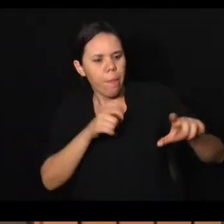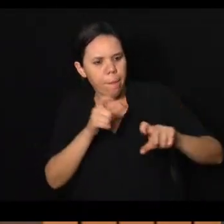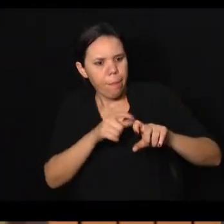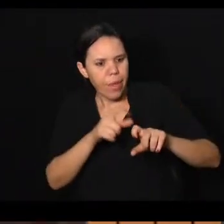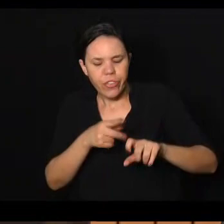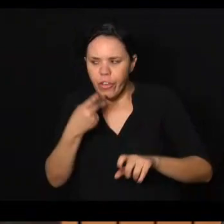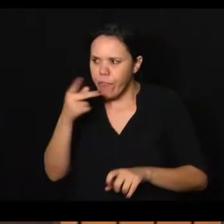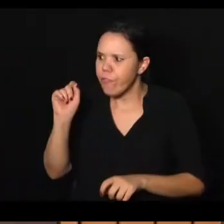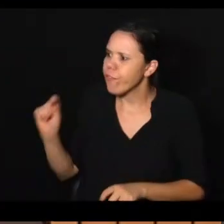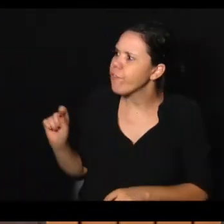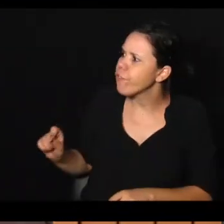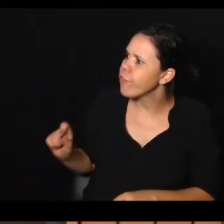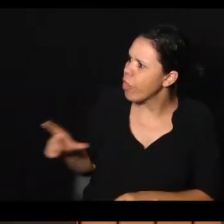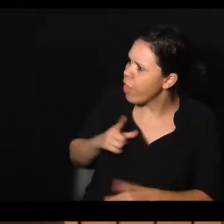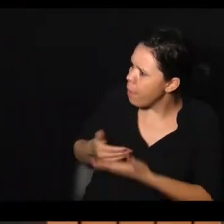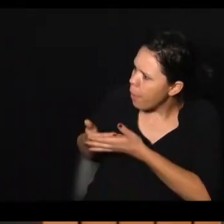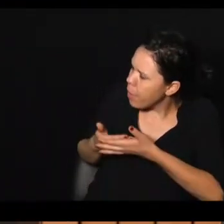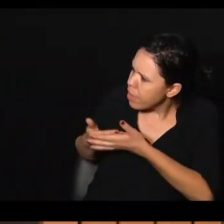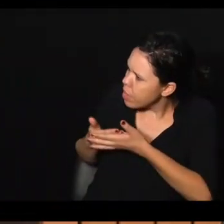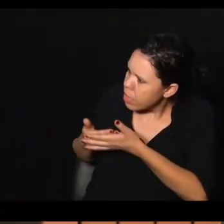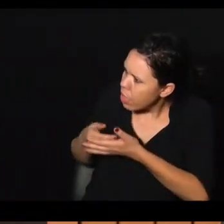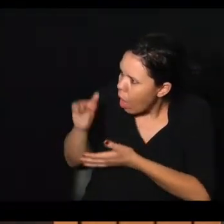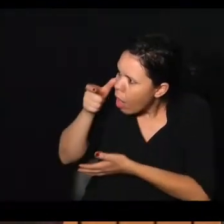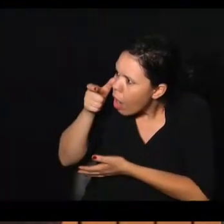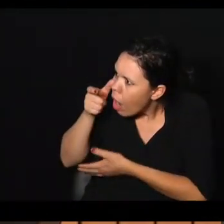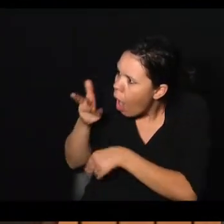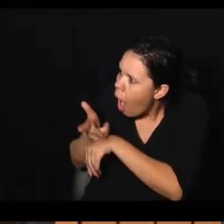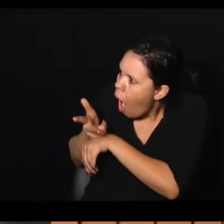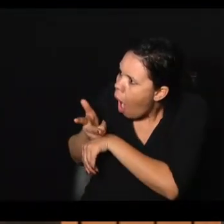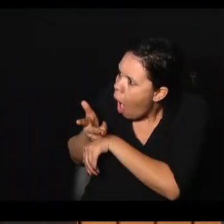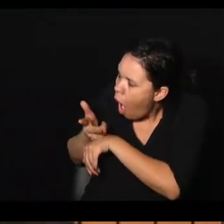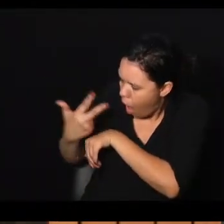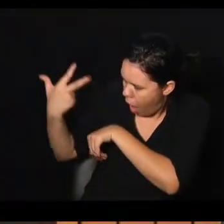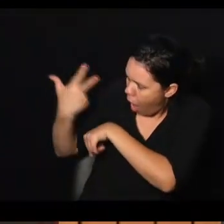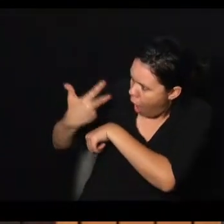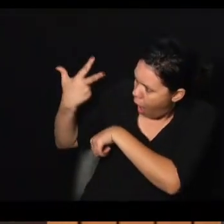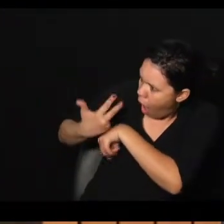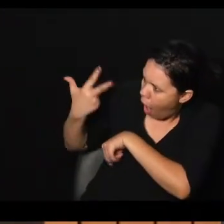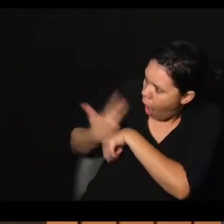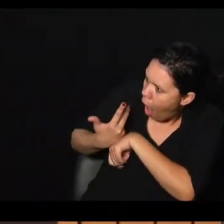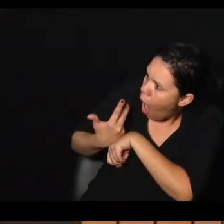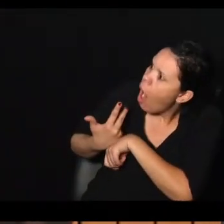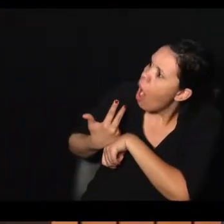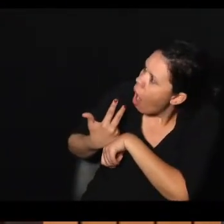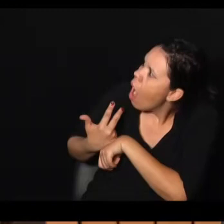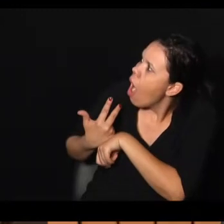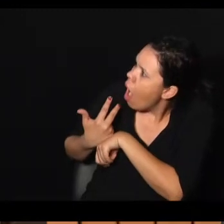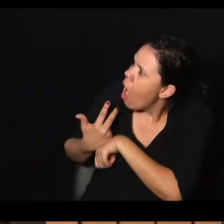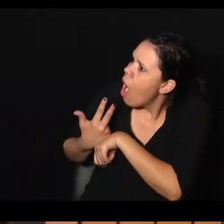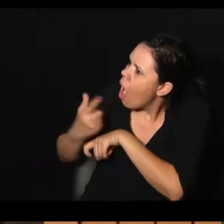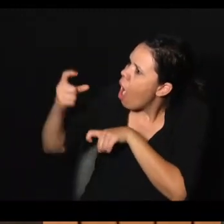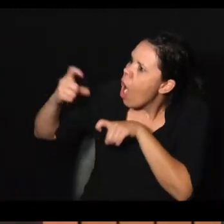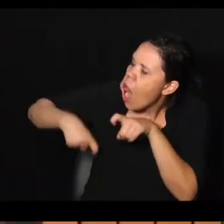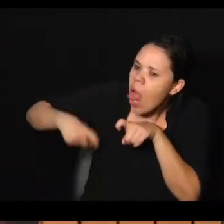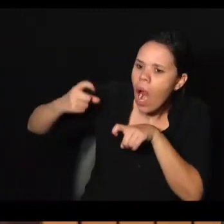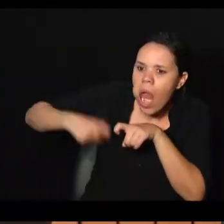fala que tem um bebezinho que ela assistiu o vídeo, ele se filmava, ele produzia imagem para o crime